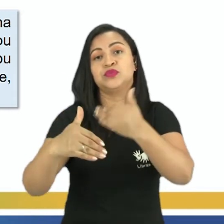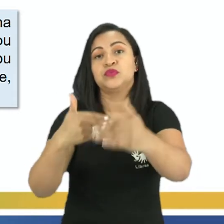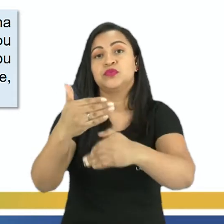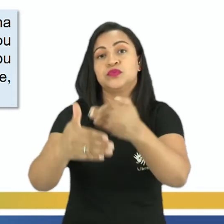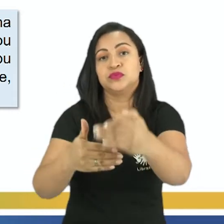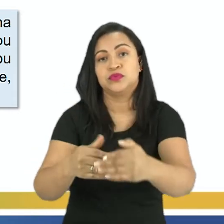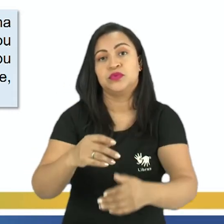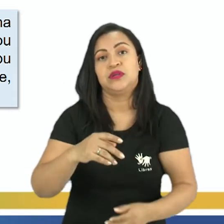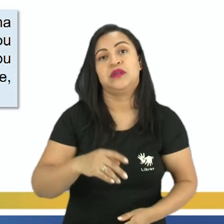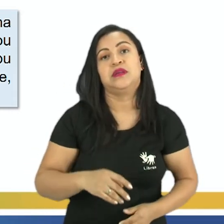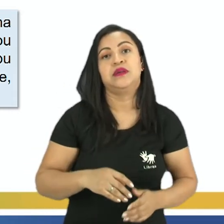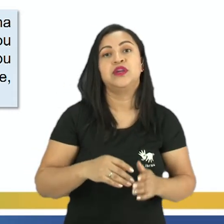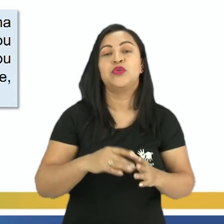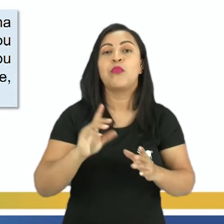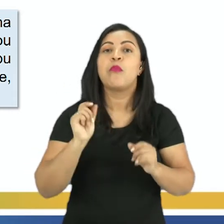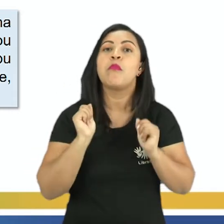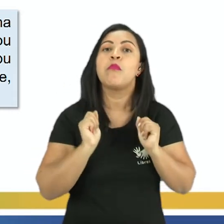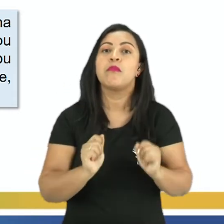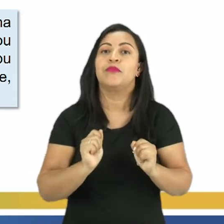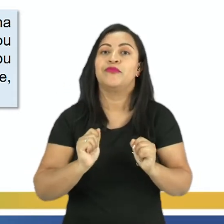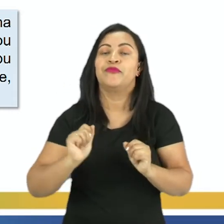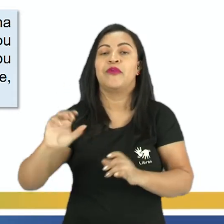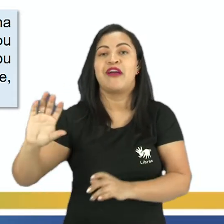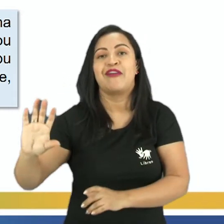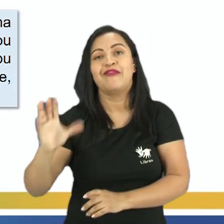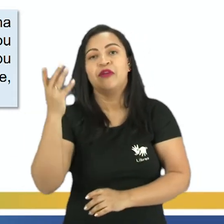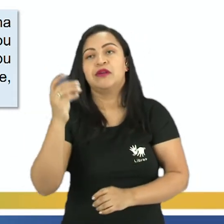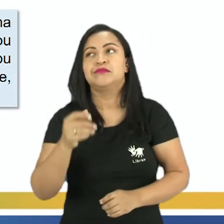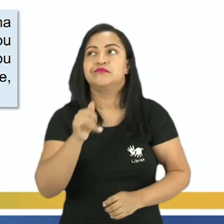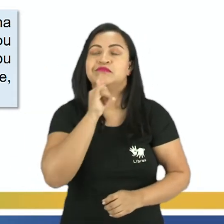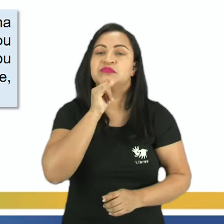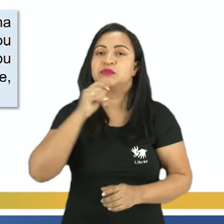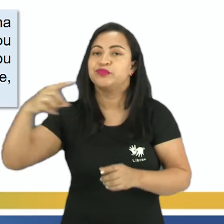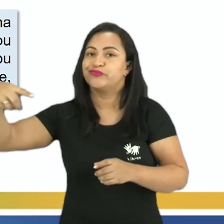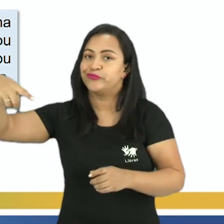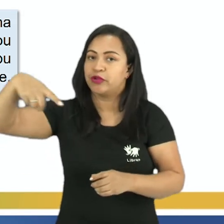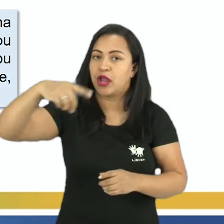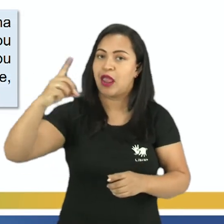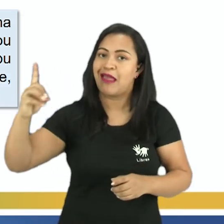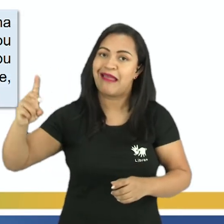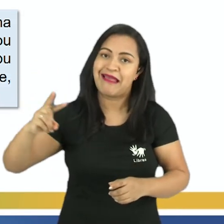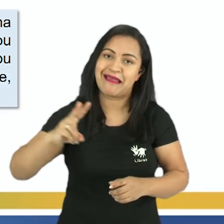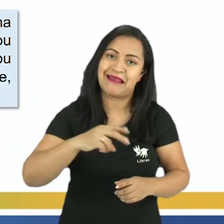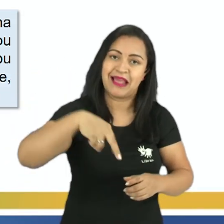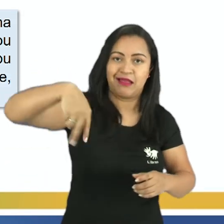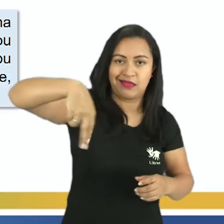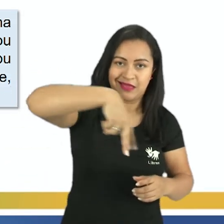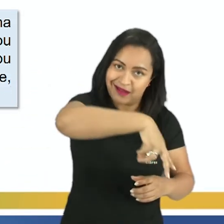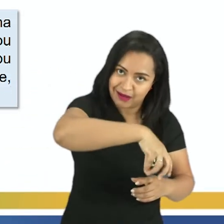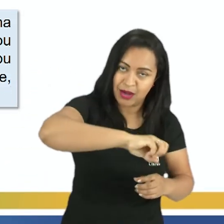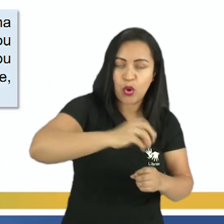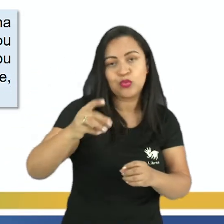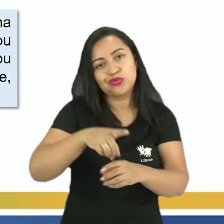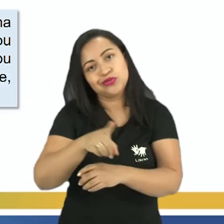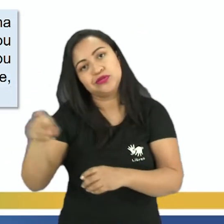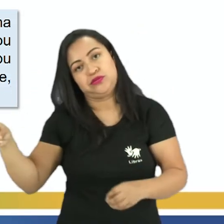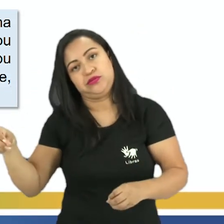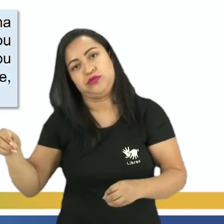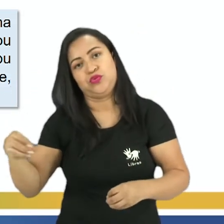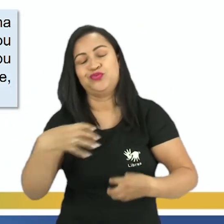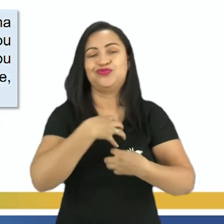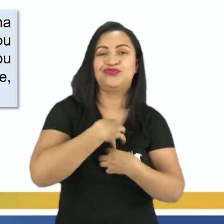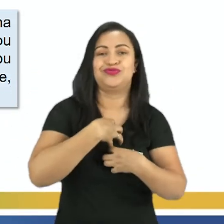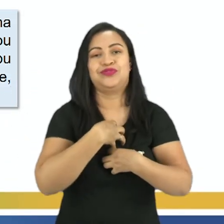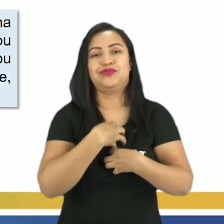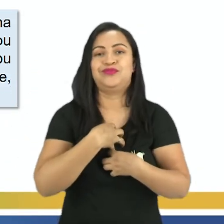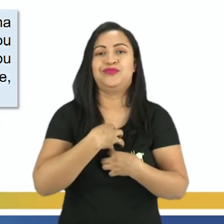falas e podem indicar ações, como eu disse, entrar e sair, e as intenções que a fala carrega, os estados emocionais, o